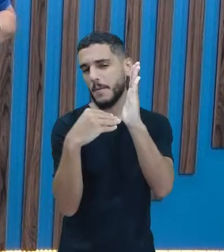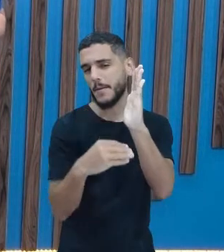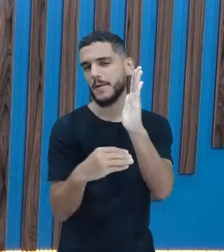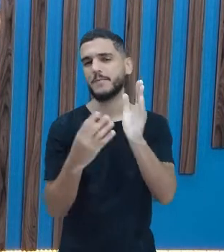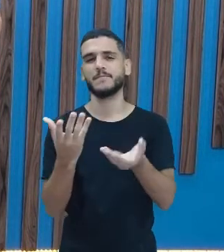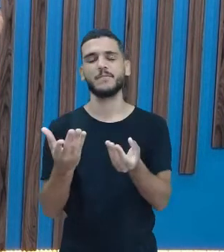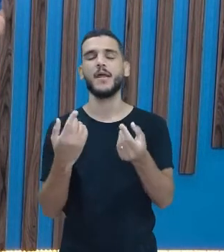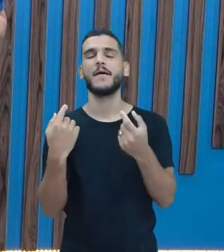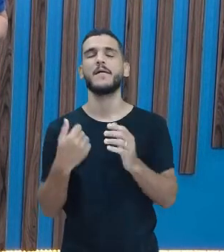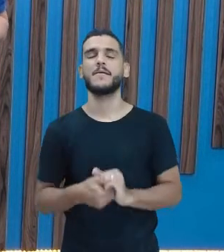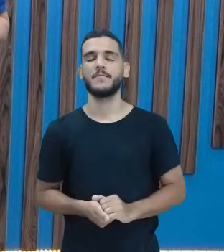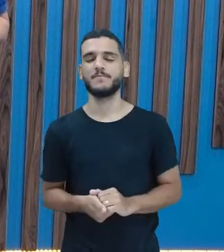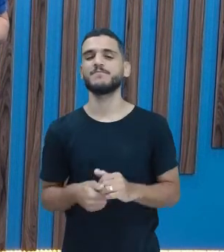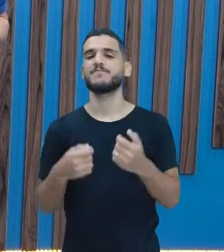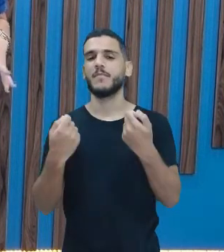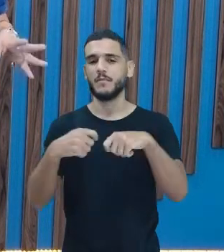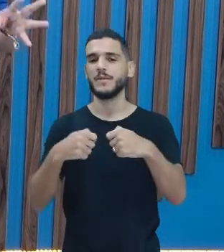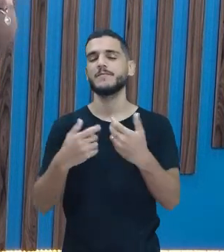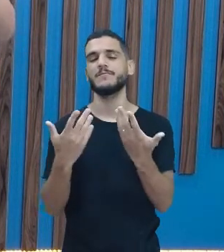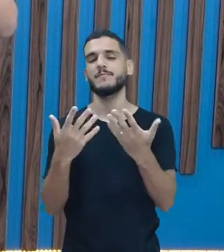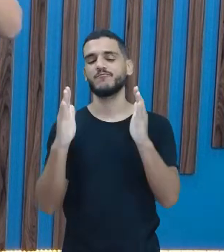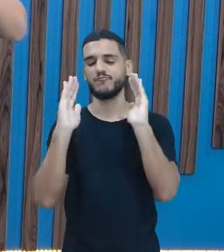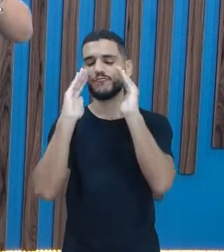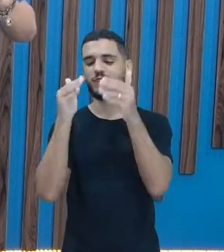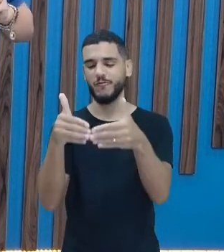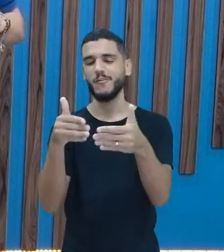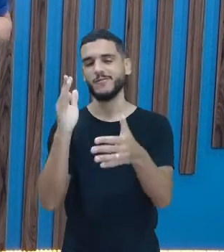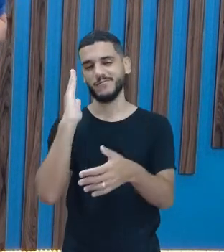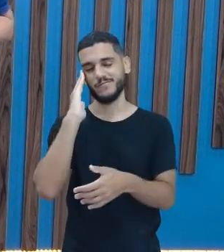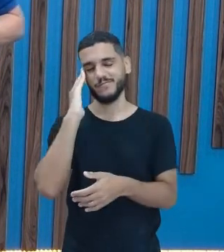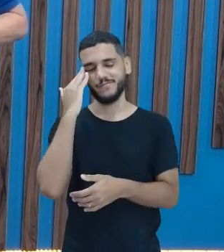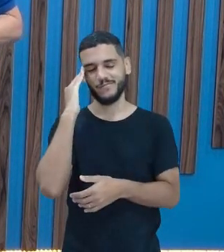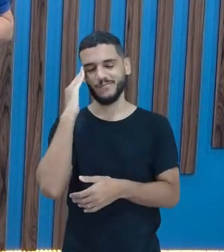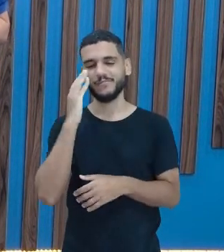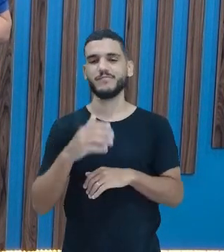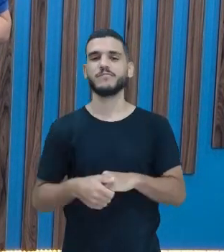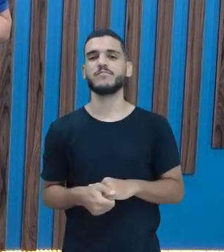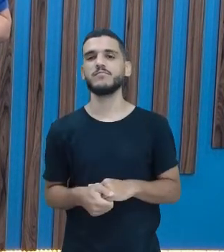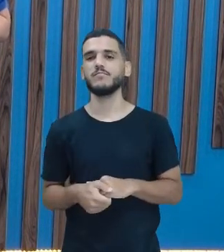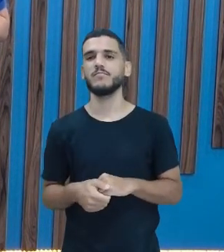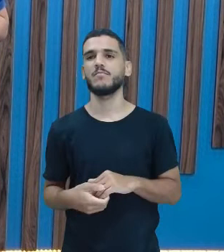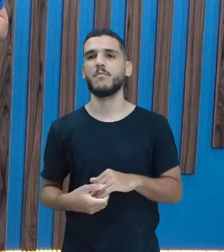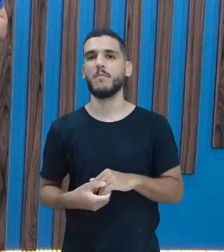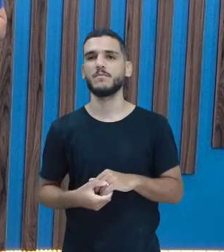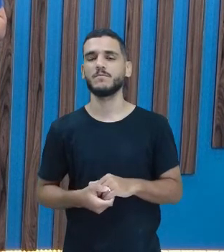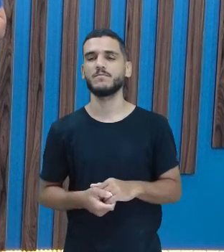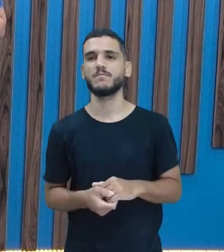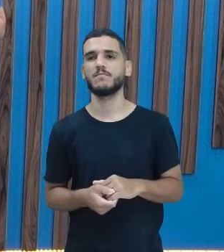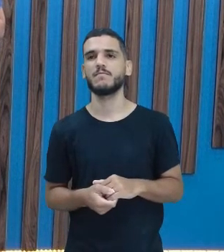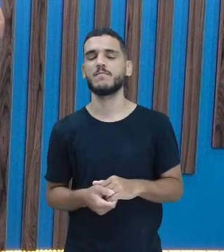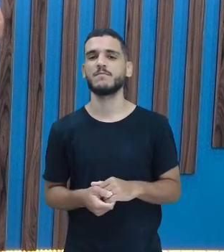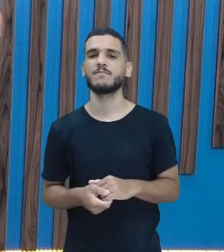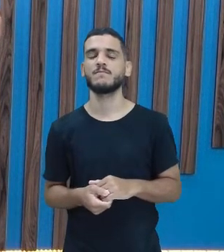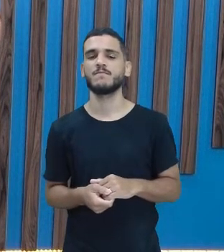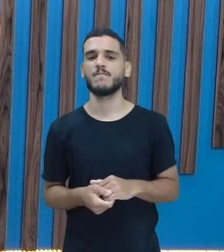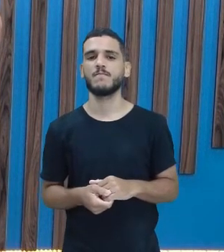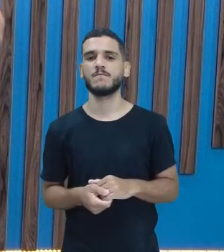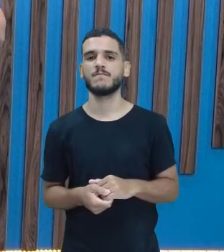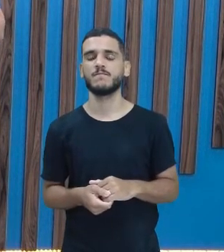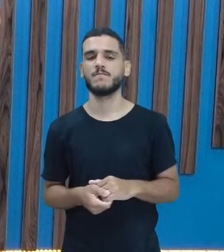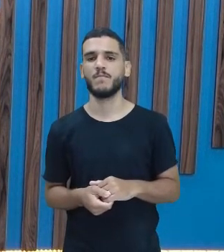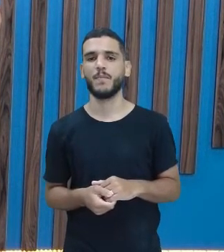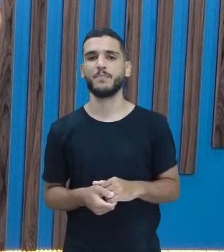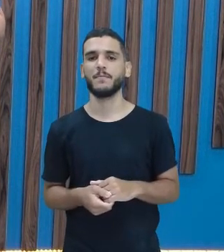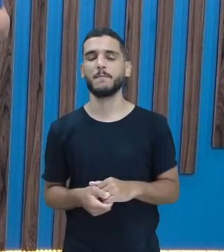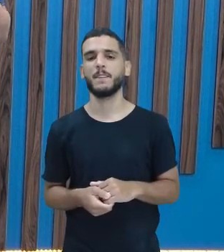uma lupazinha ali no gráfico. Tudo isso vai fazer sentido no final da aula. Acompanha aí comigo. O que a gente vai